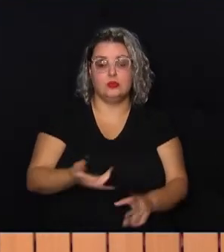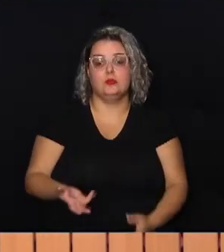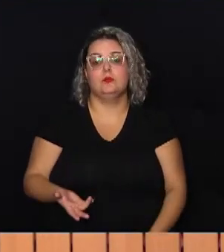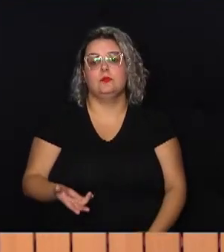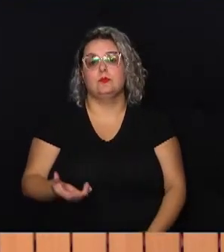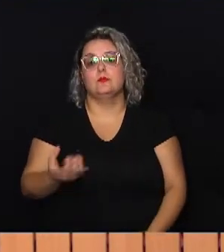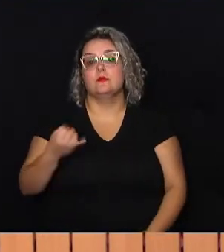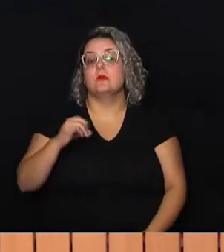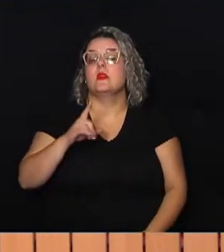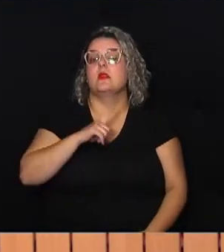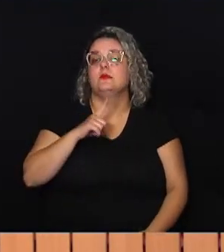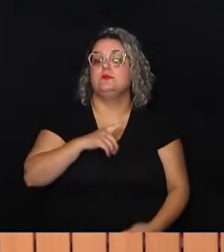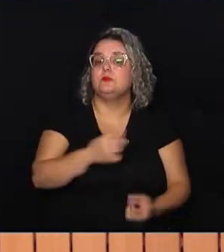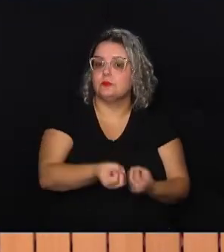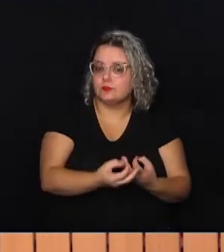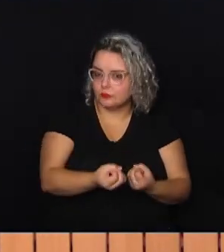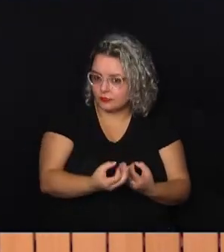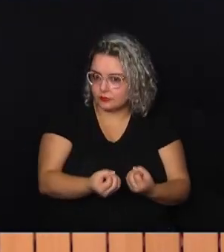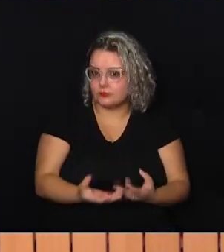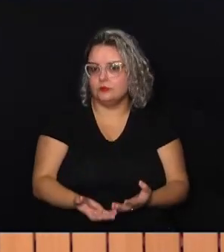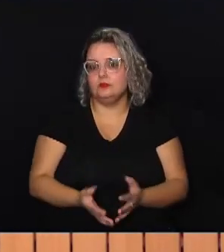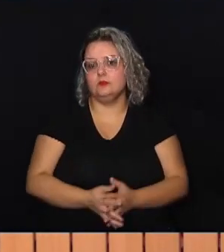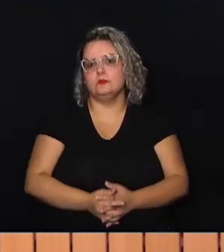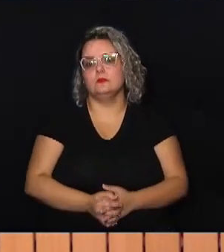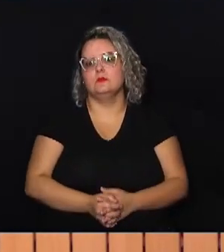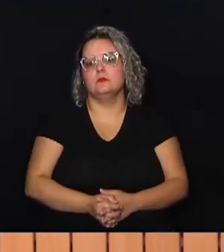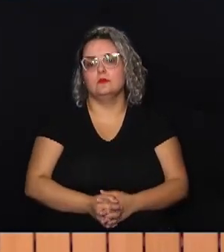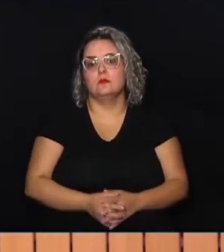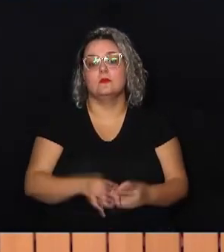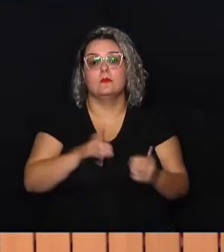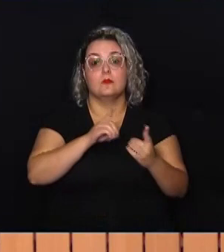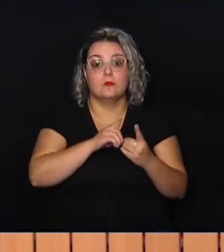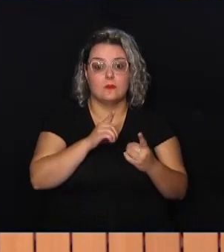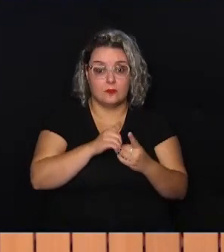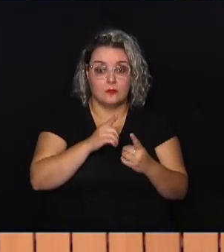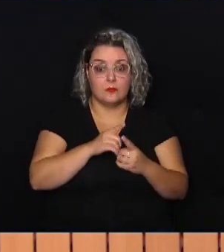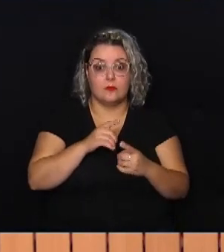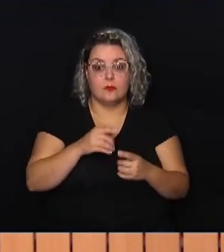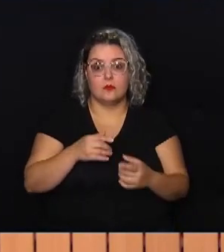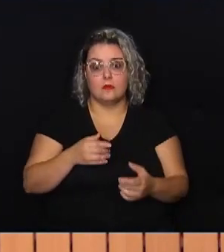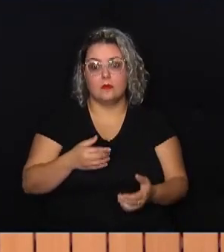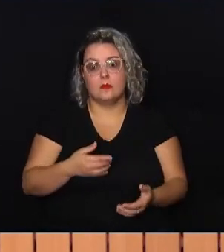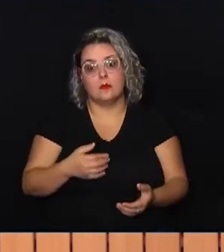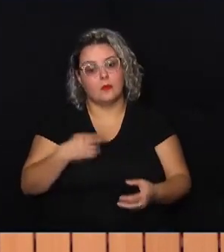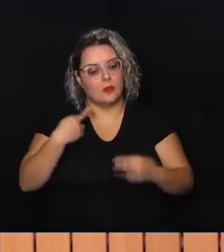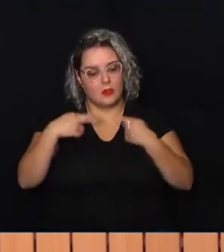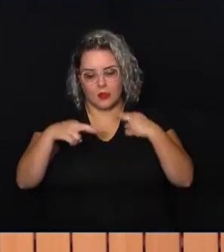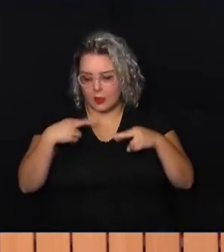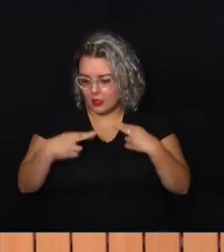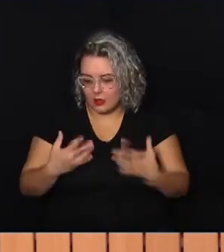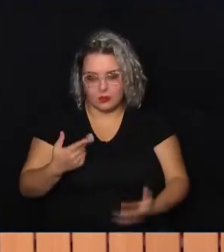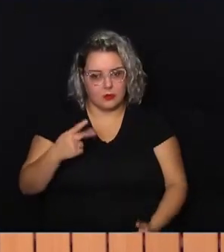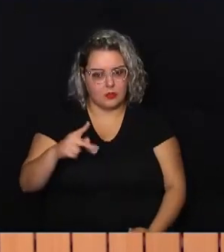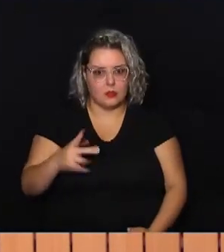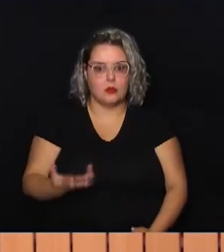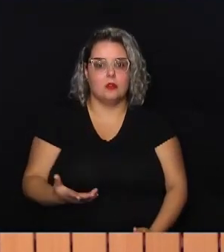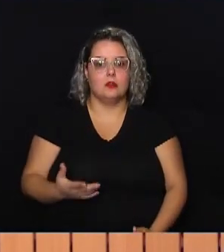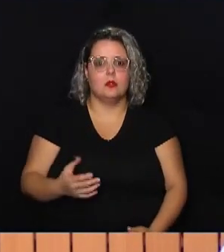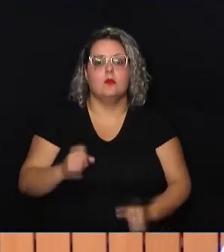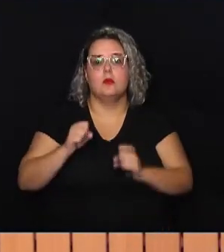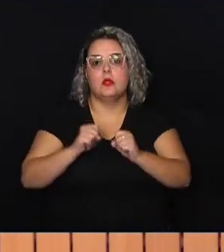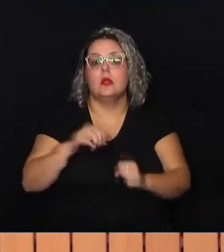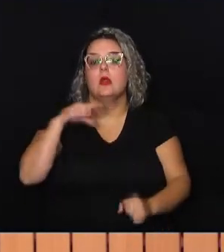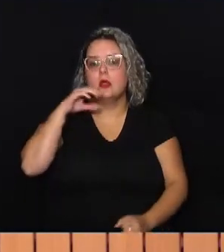ela tiver os dados, muito provavelmente essa consulta, dependendo das queixas dela, ela teria sido mais rápida se